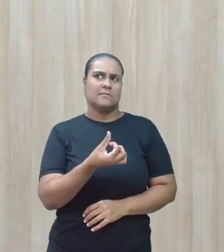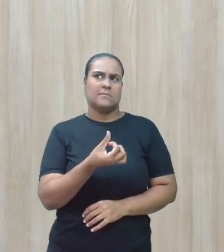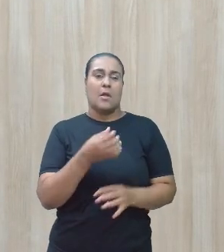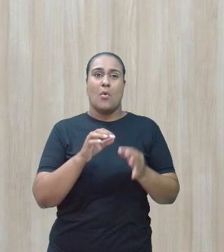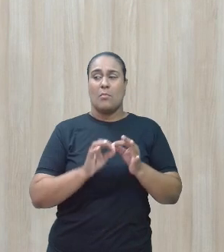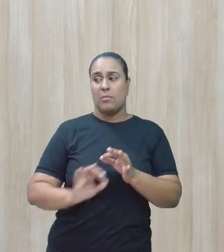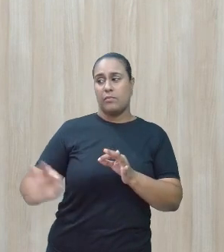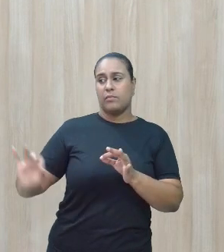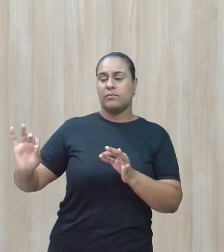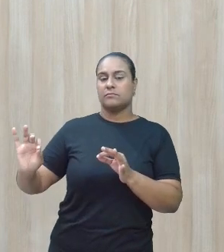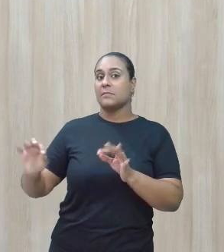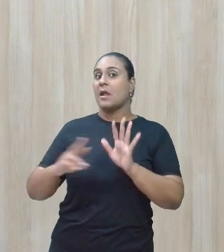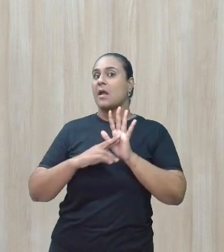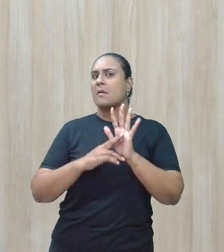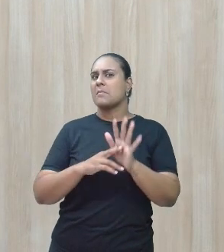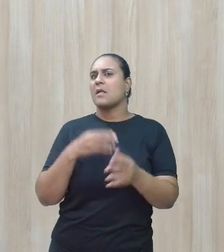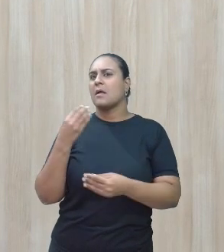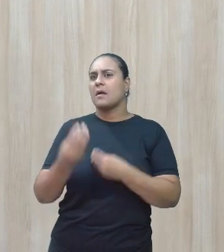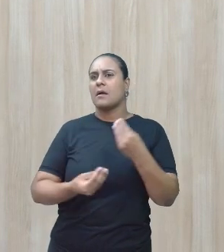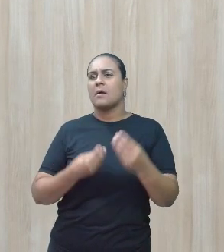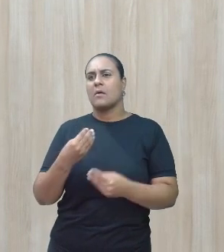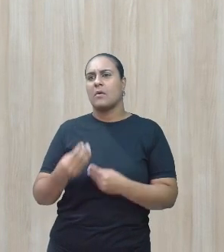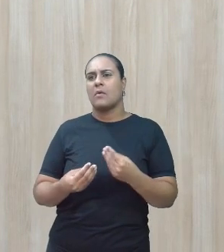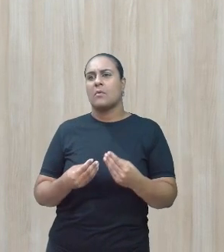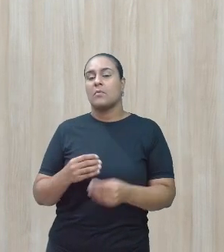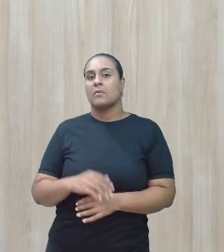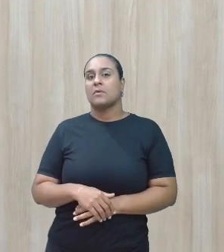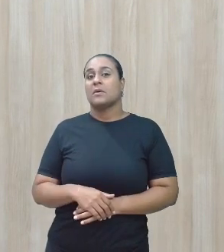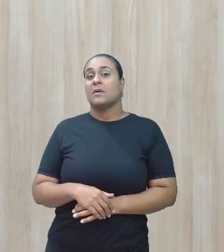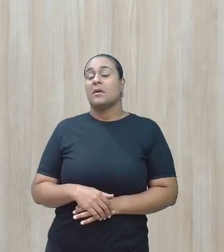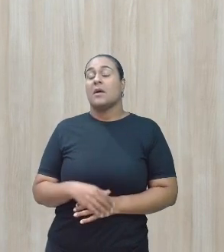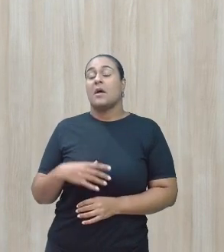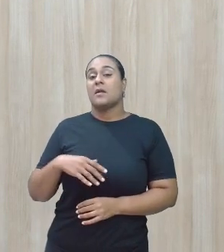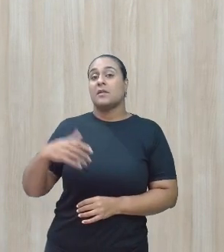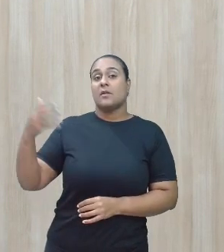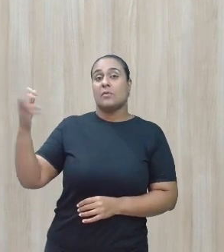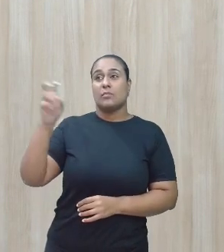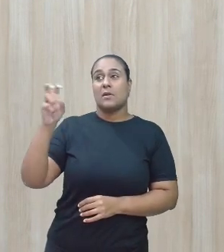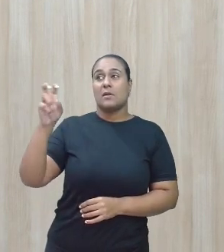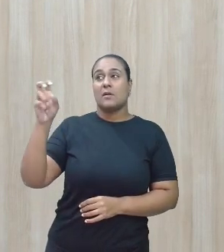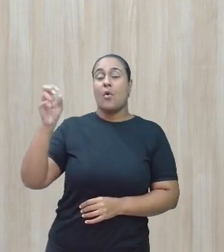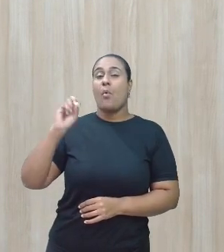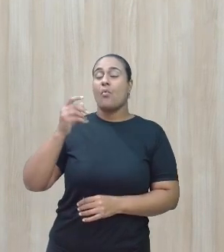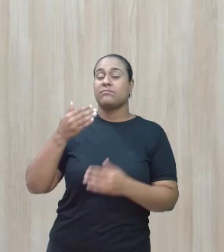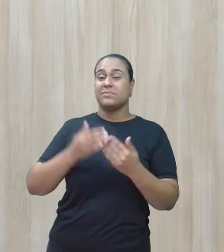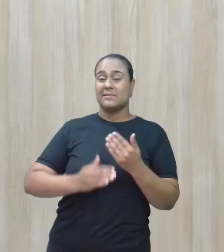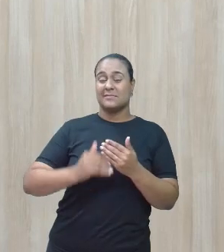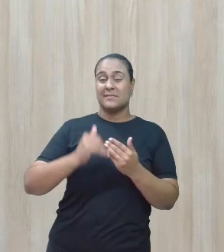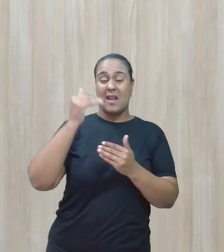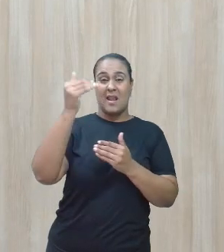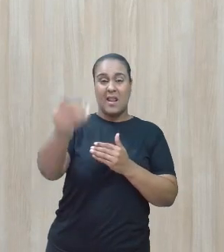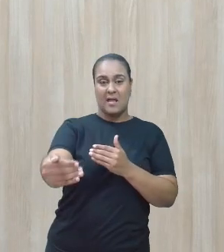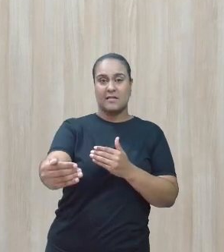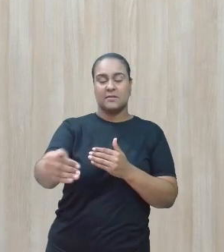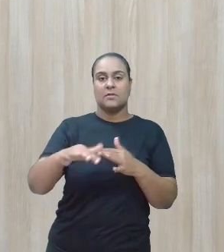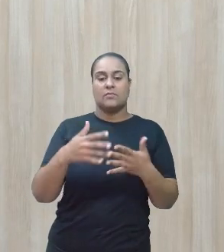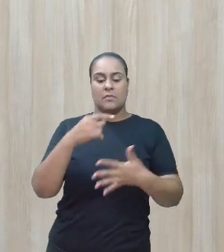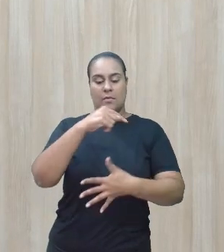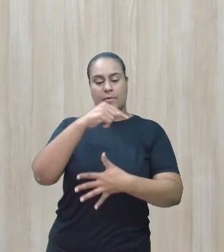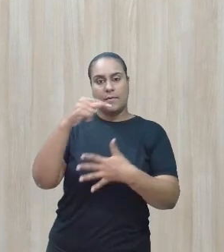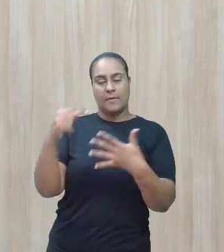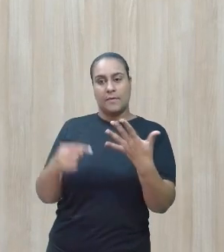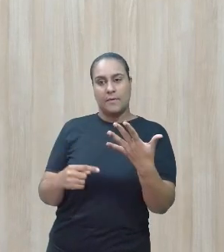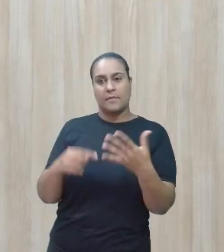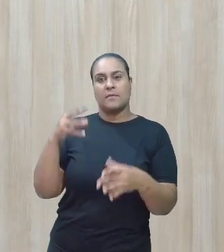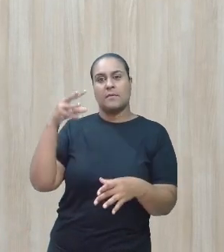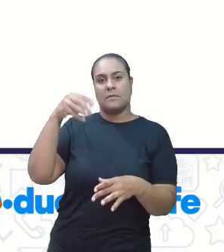sexto. Eu quero representar, por exemplo, o que esteja numa posição muito lá na frente. Então, todos esses elementos aqui